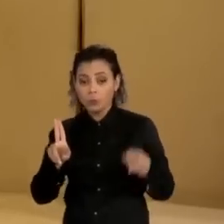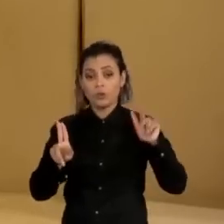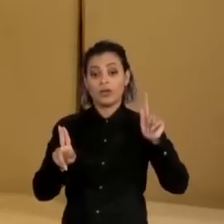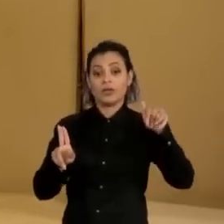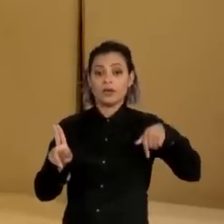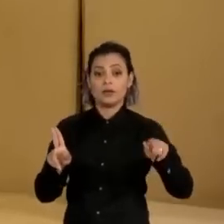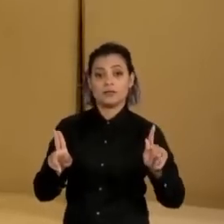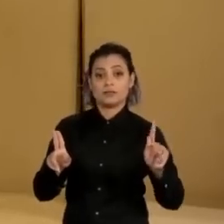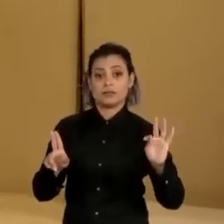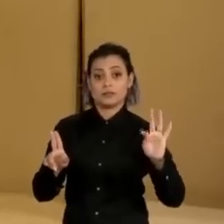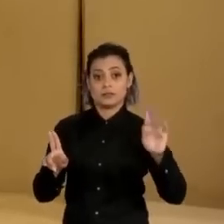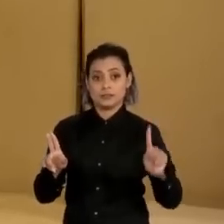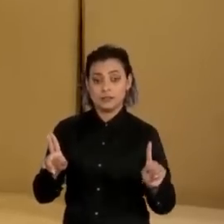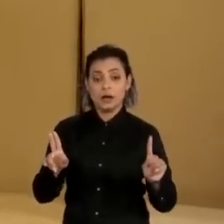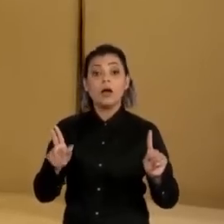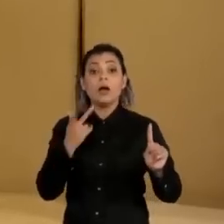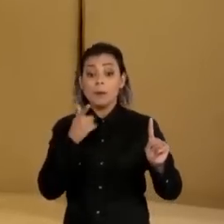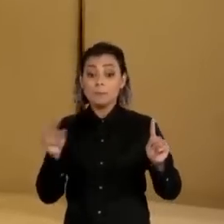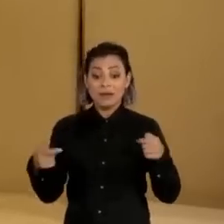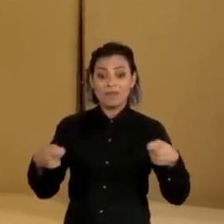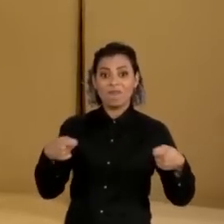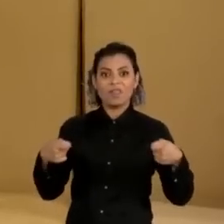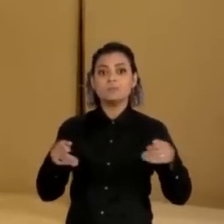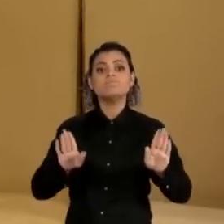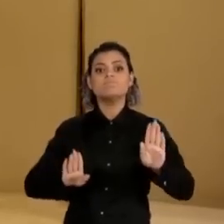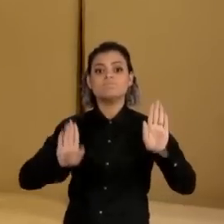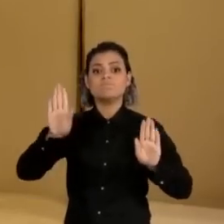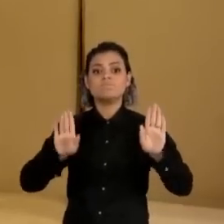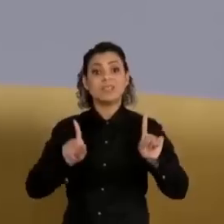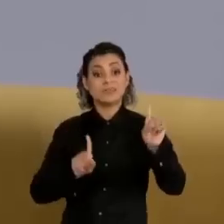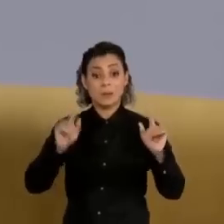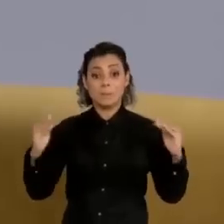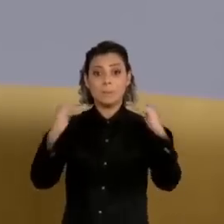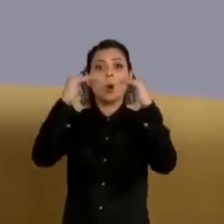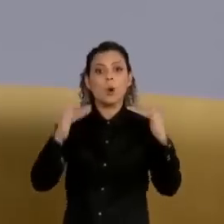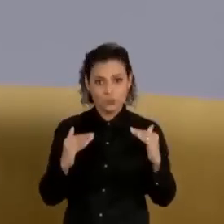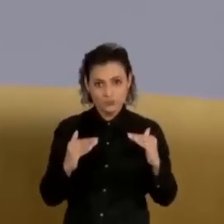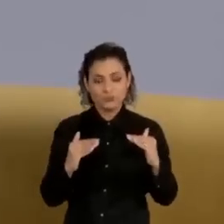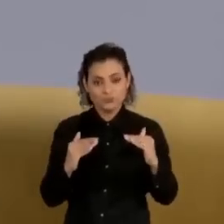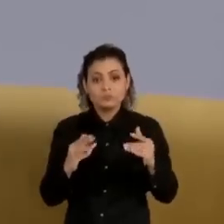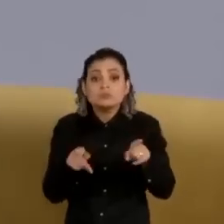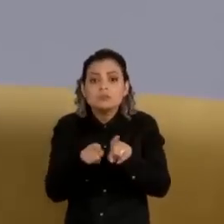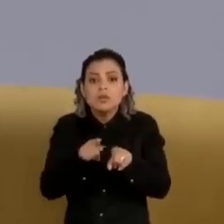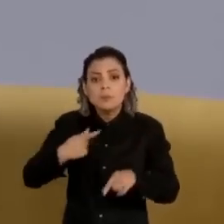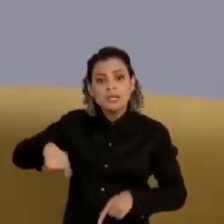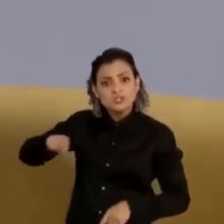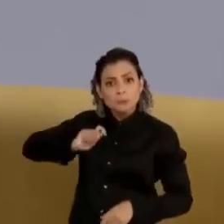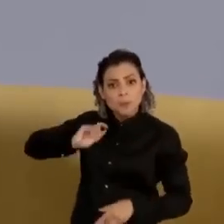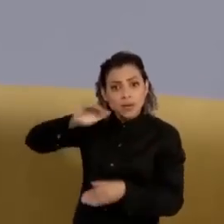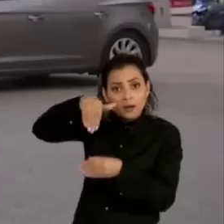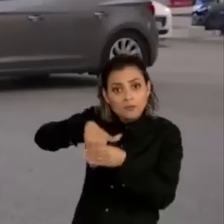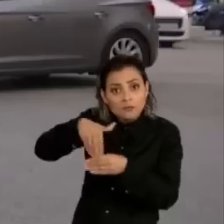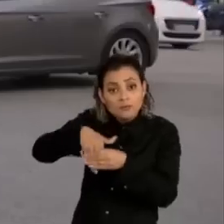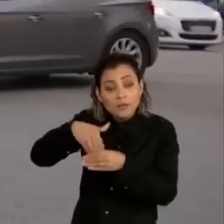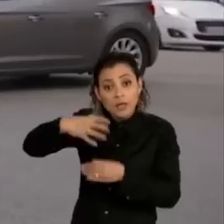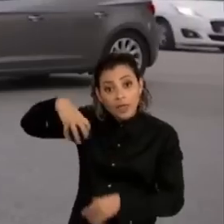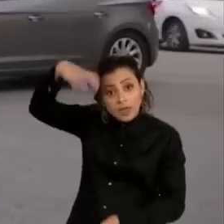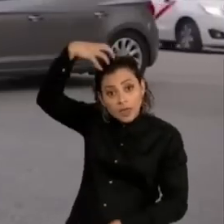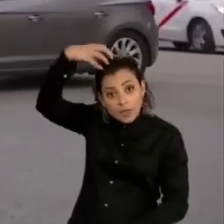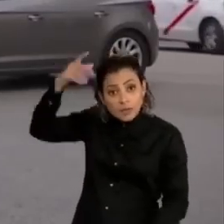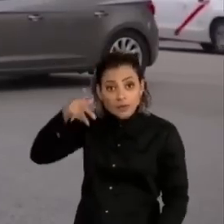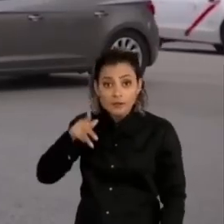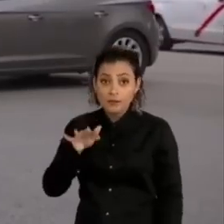seguem empatados, mas sem maioria para formar um governo. Nas eleições da Espanha, o rei Felipe diz não